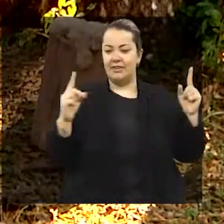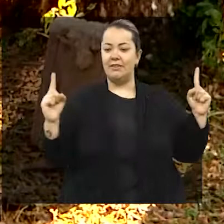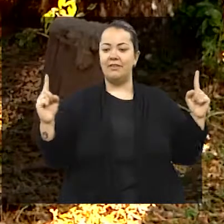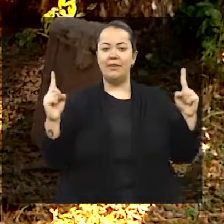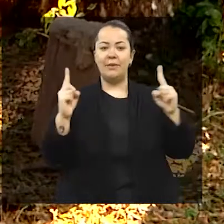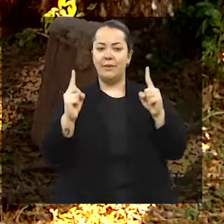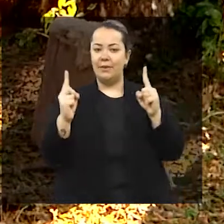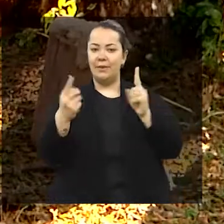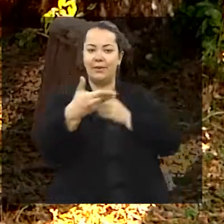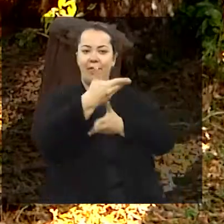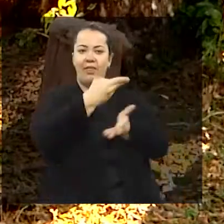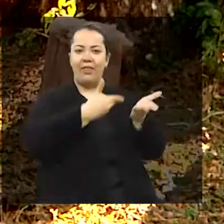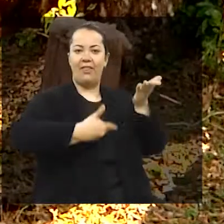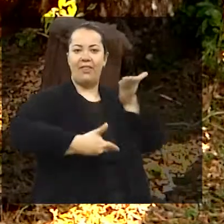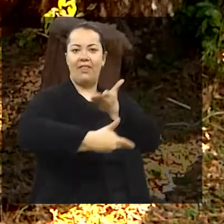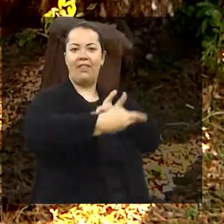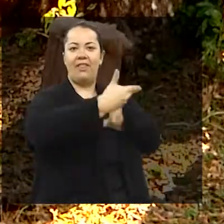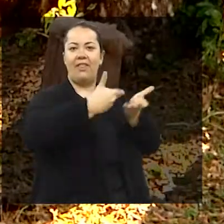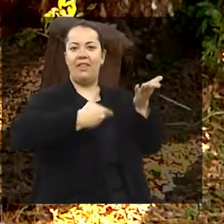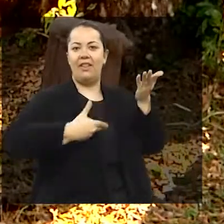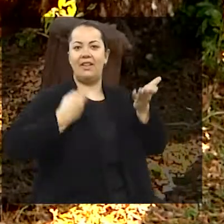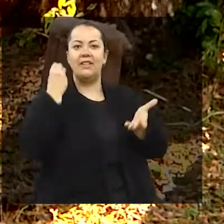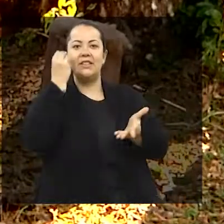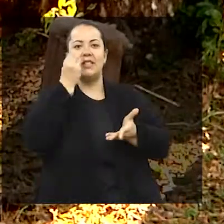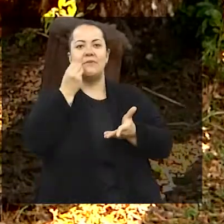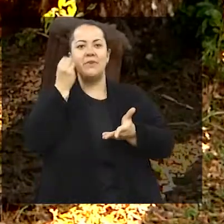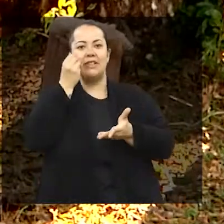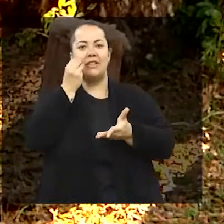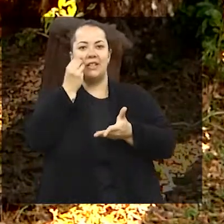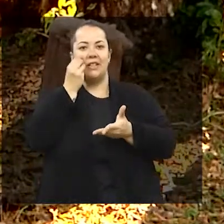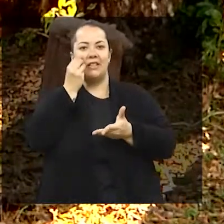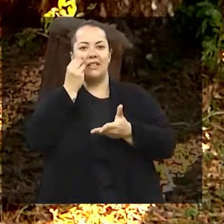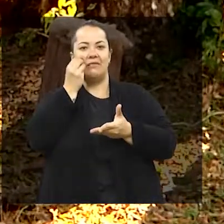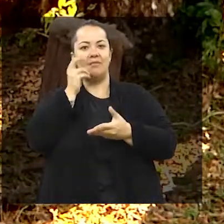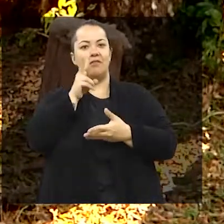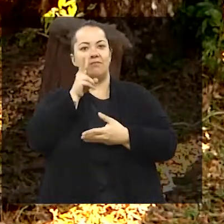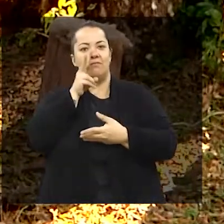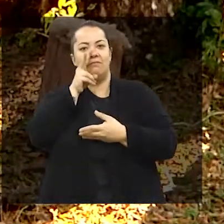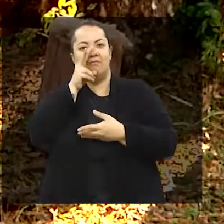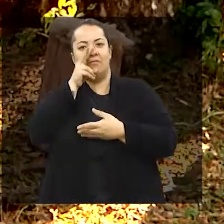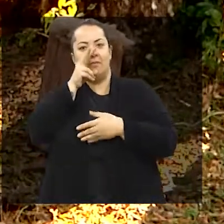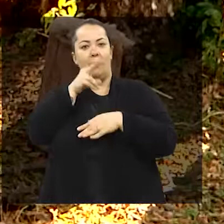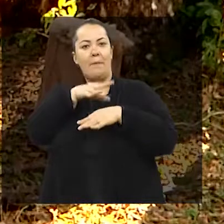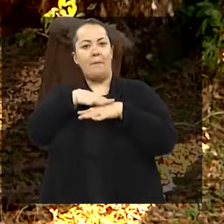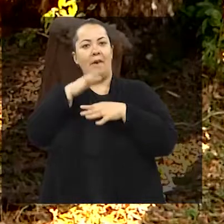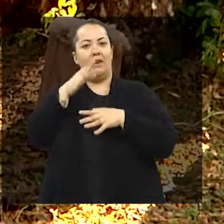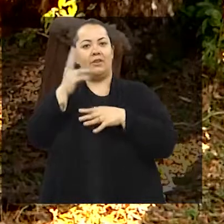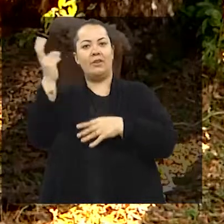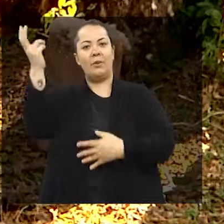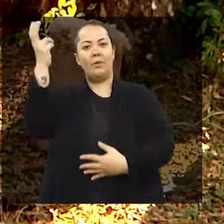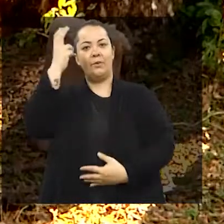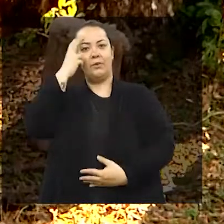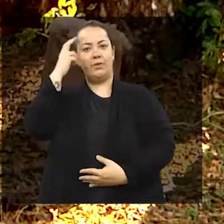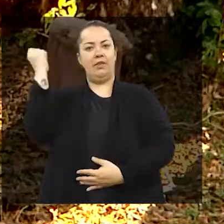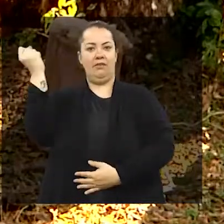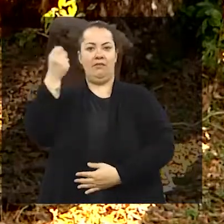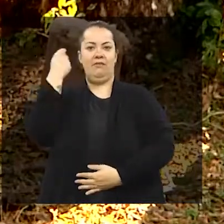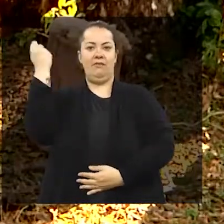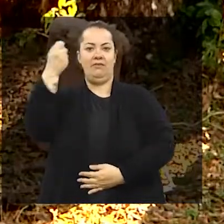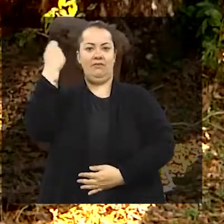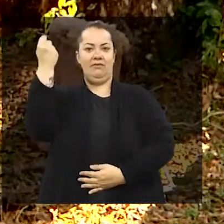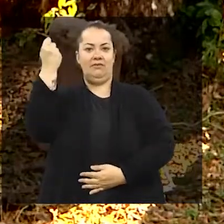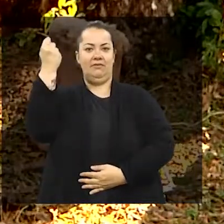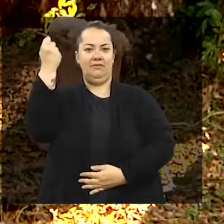para dar uma volta né ela ela não tem um vínculo e às vezes aquelas pessoas aquela entidade que está ali